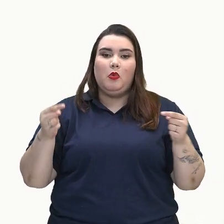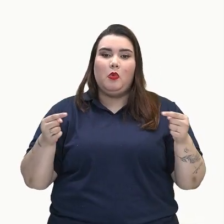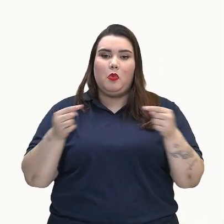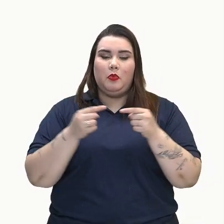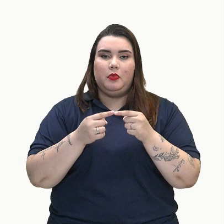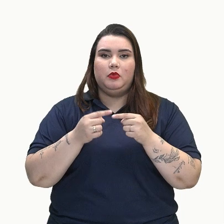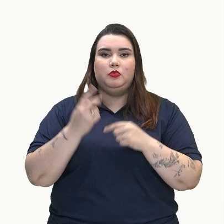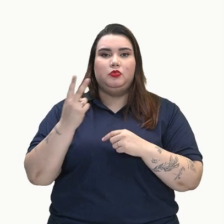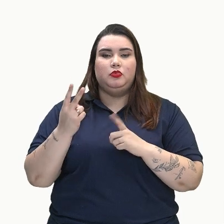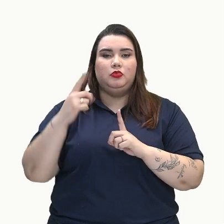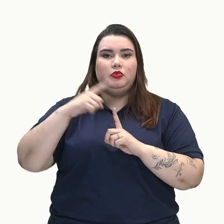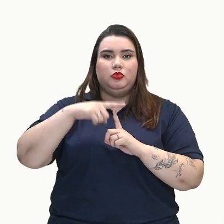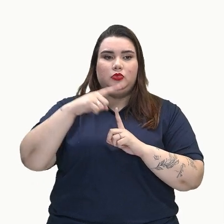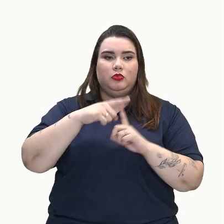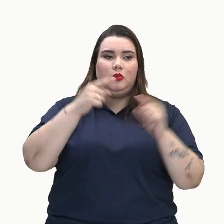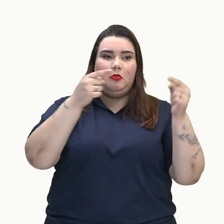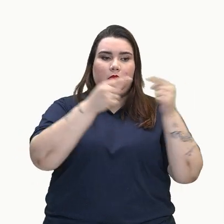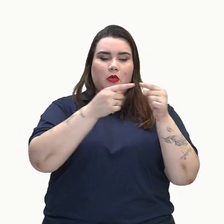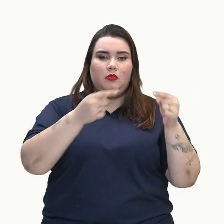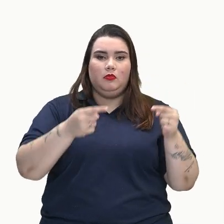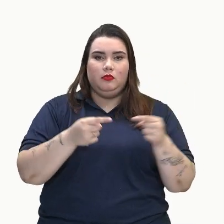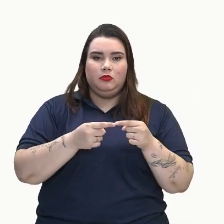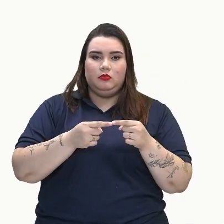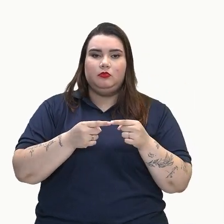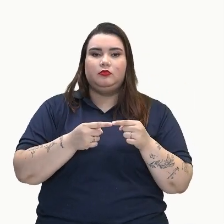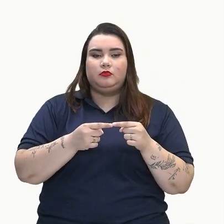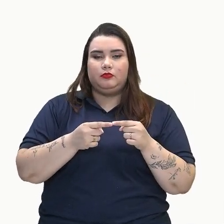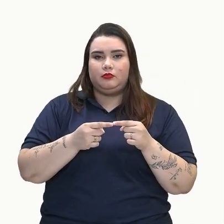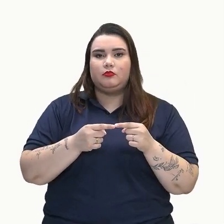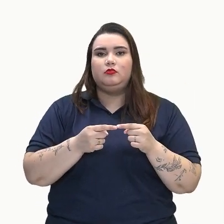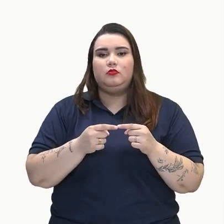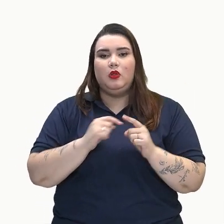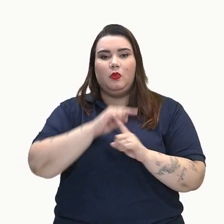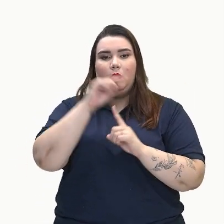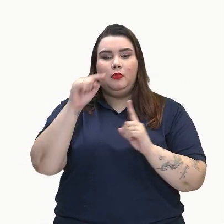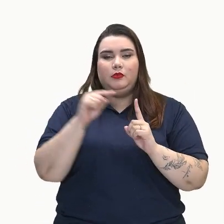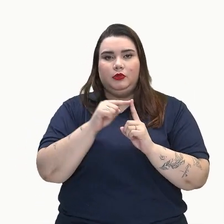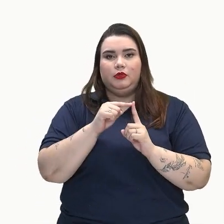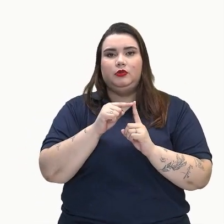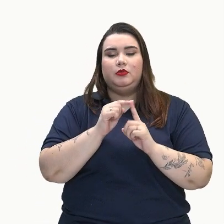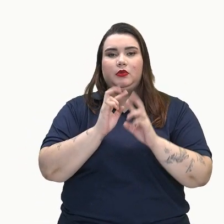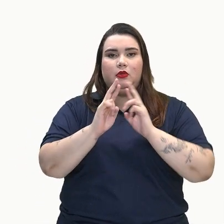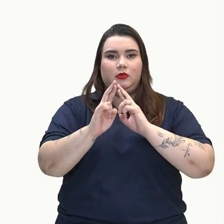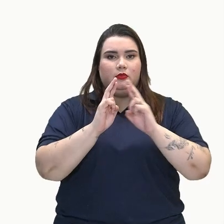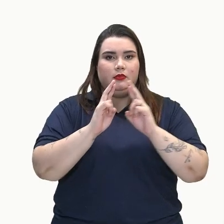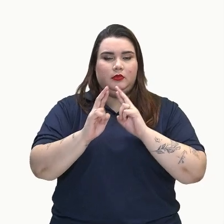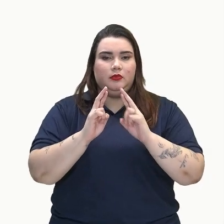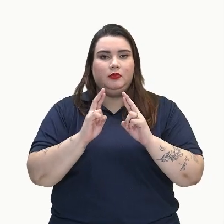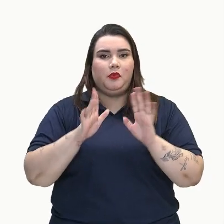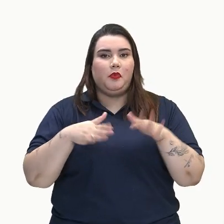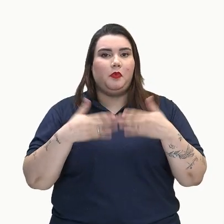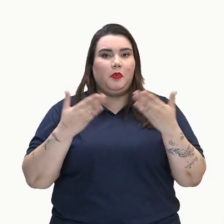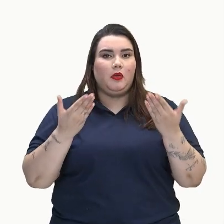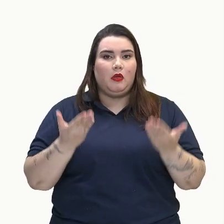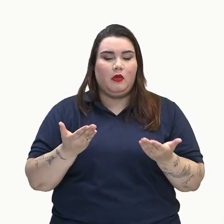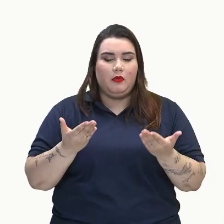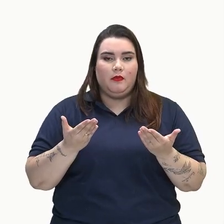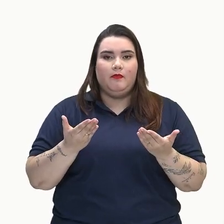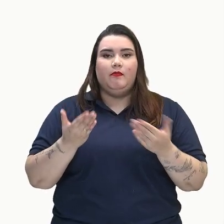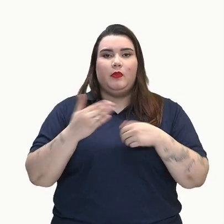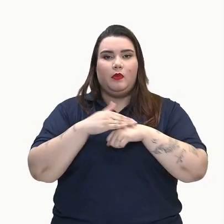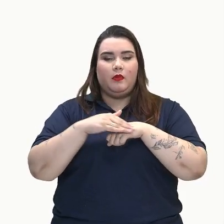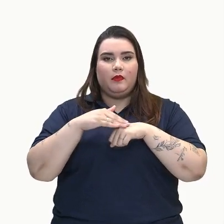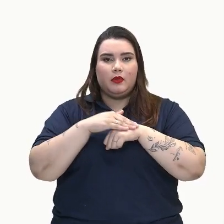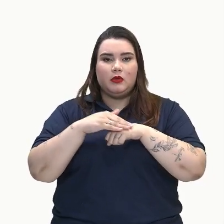dois tipos, abertas e fechadas junto, conforme o objetivo da entrevista. Sempre olhando qual é o objetivo da entrevista e começando